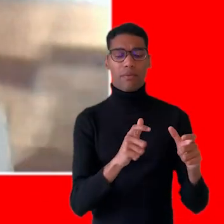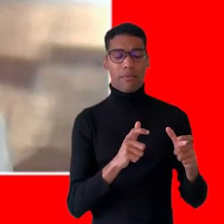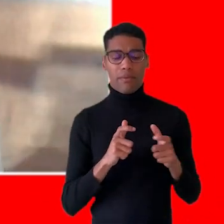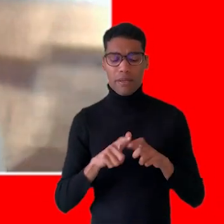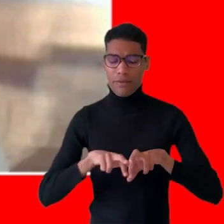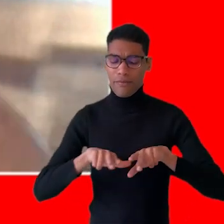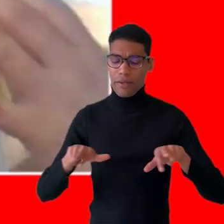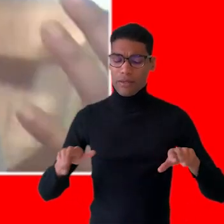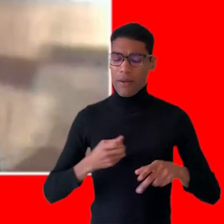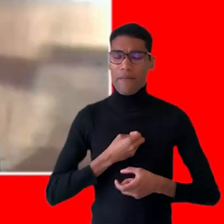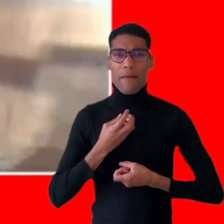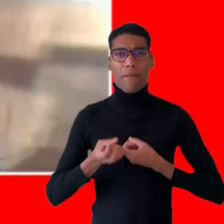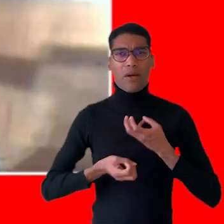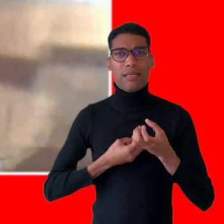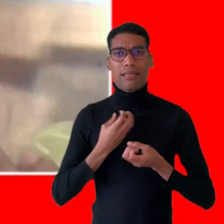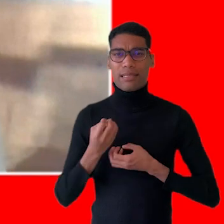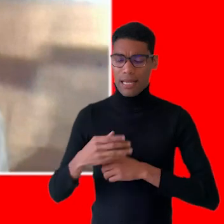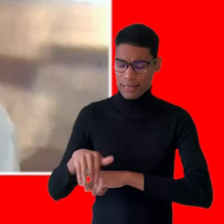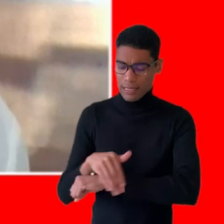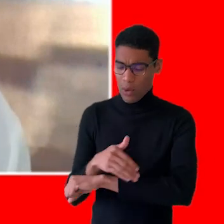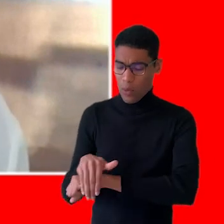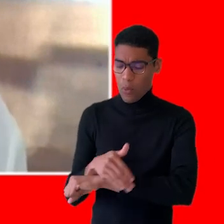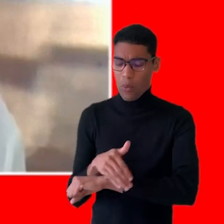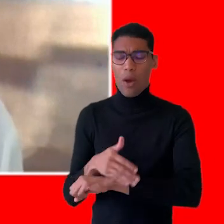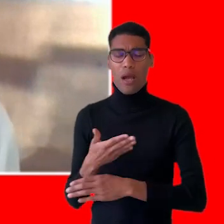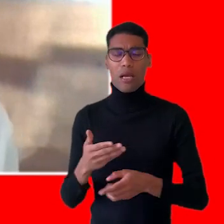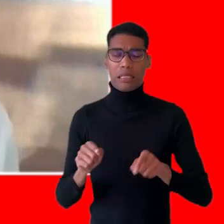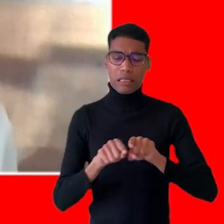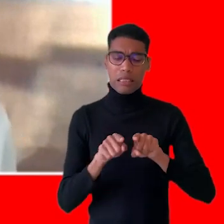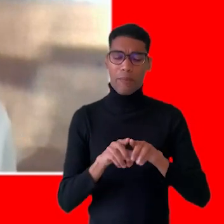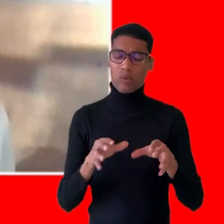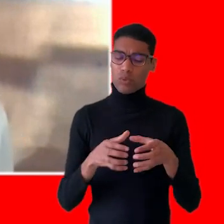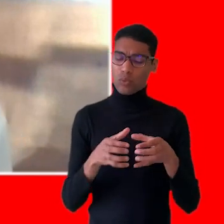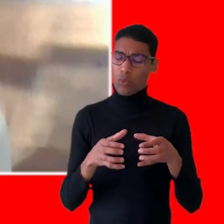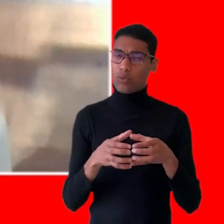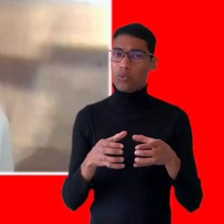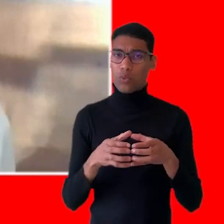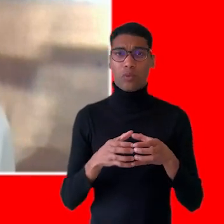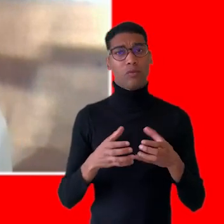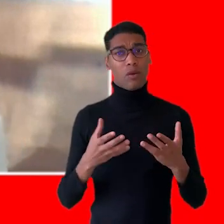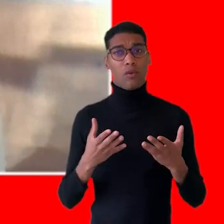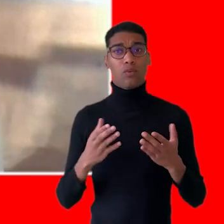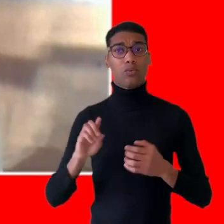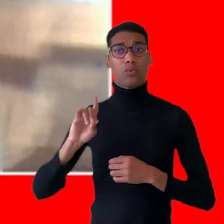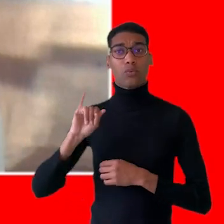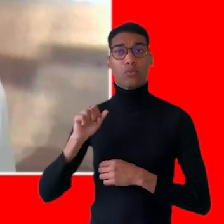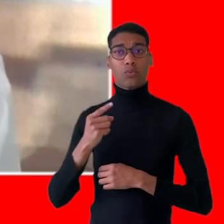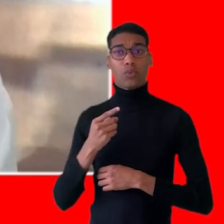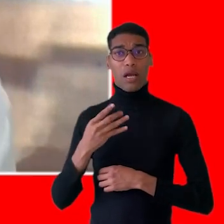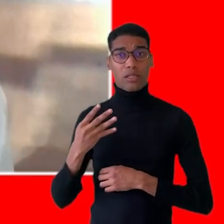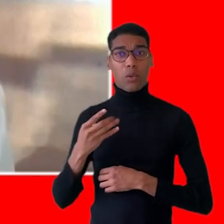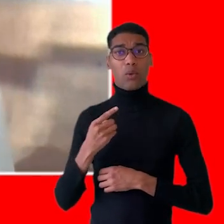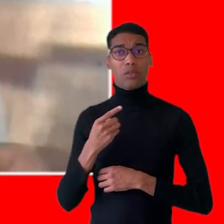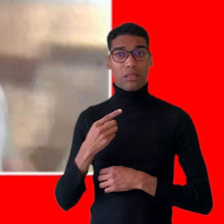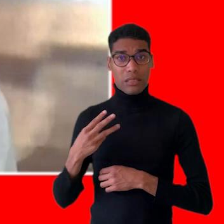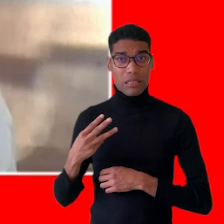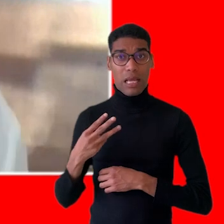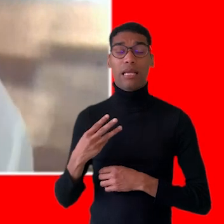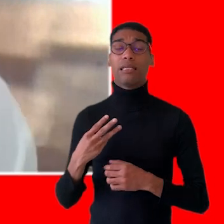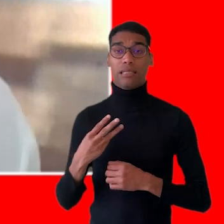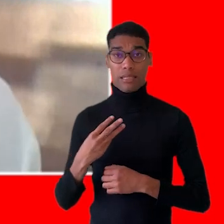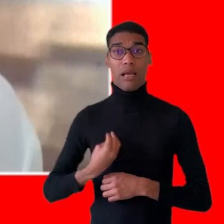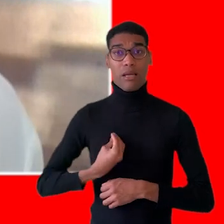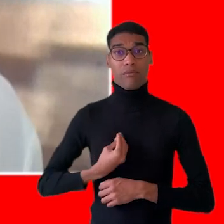maneiras, na poesia, nas ruas e também nos blocos, essa questão do 14, do 13,